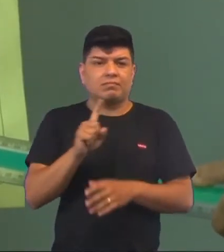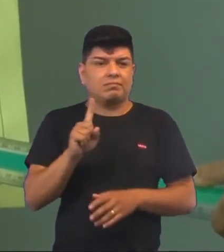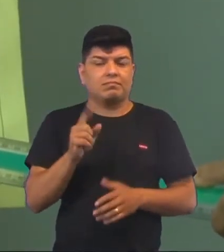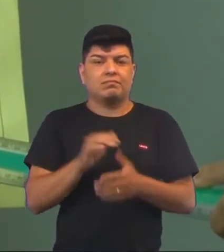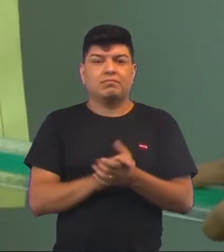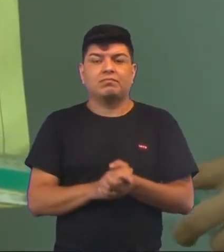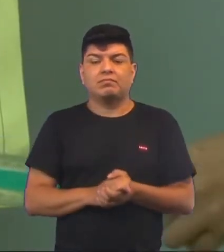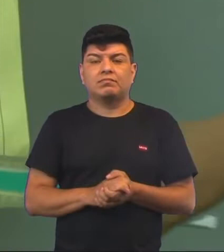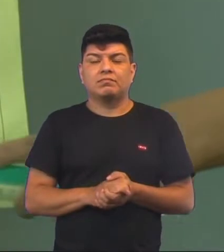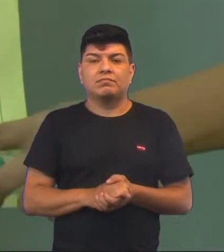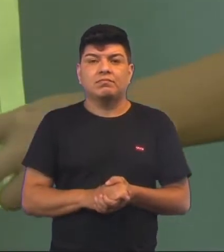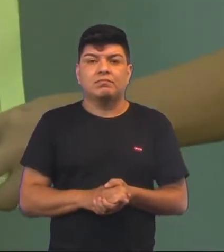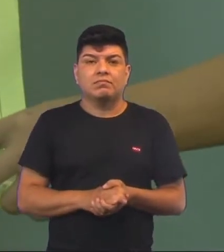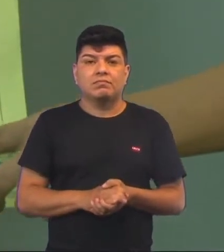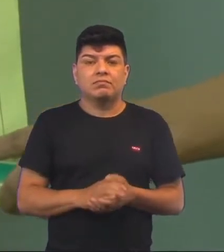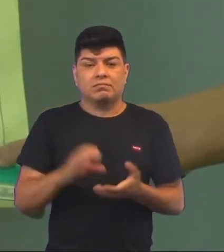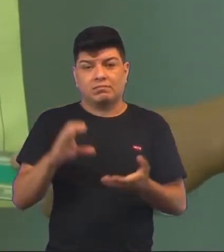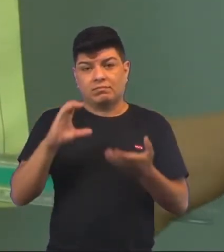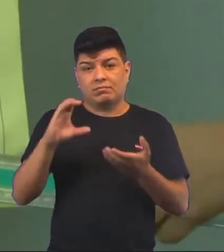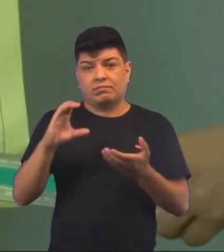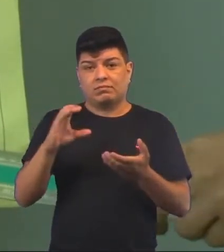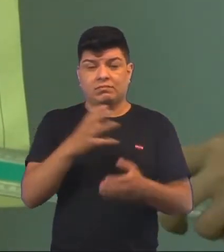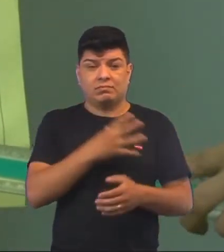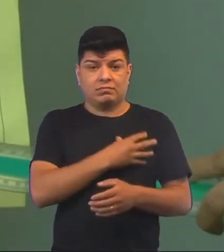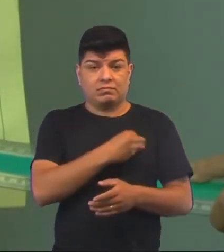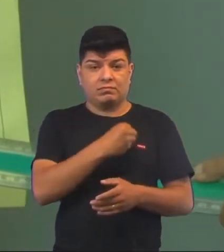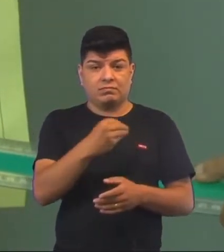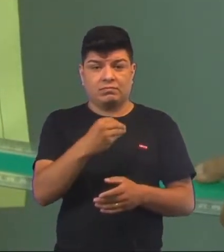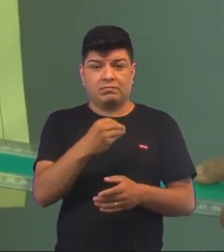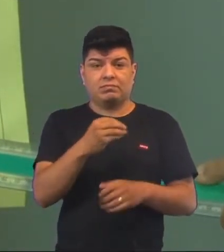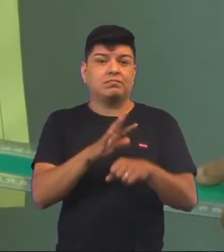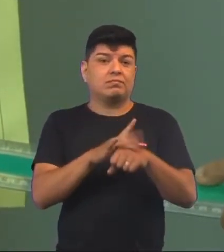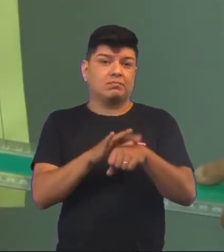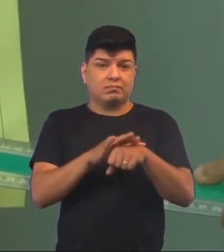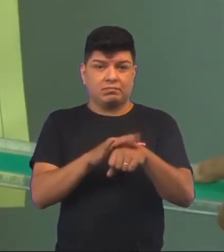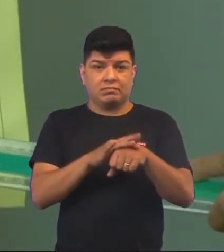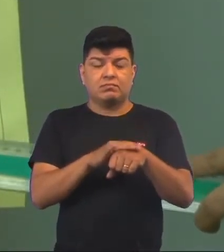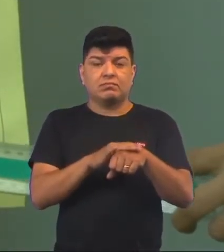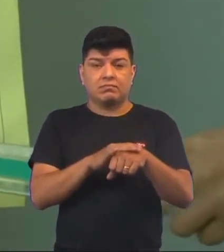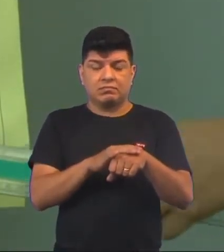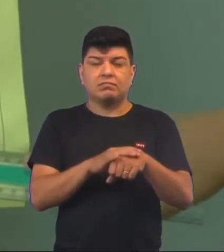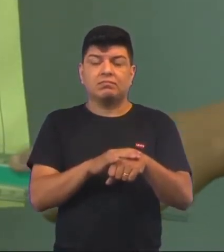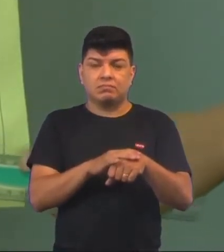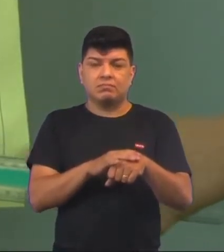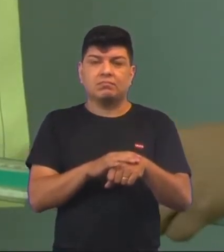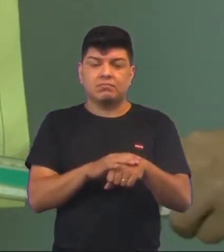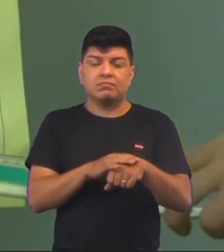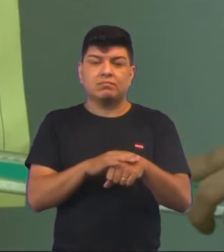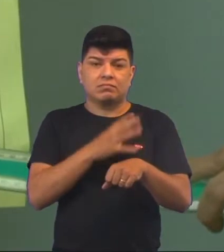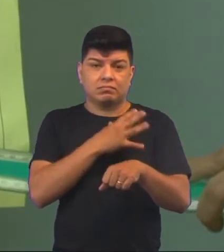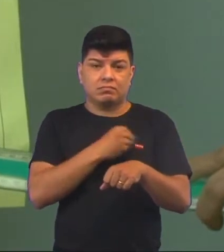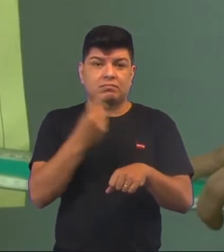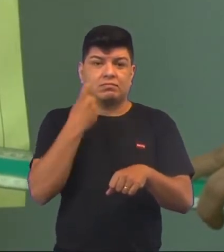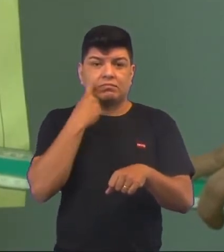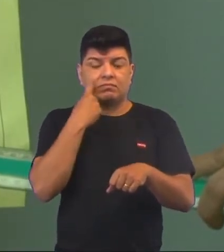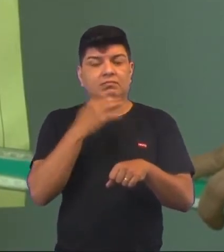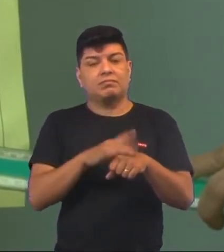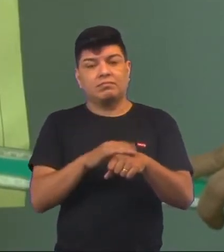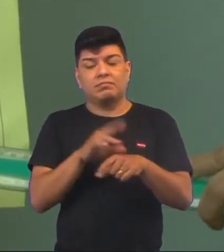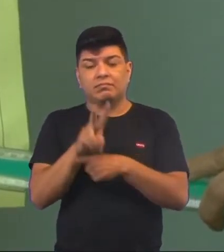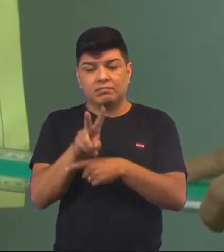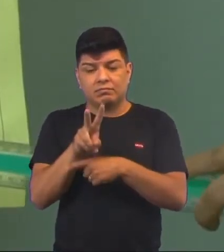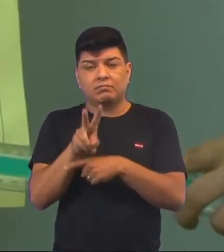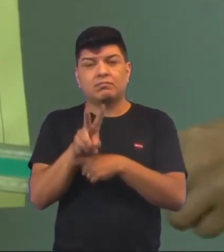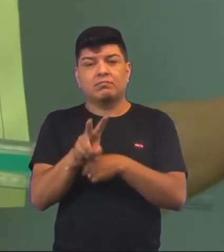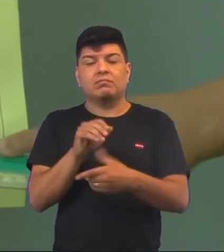peixe-boi lá, não. Tá? C. Era um filhote que estava doente. Falou-se que o filhote estava doente, ele estava sendo